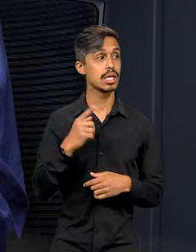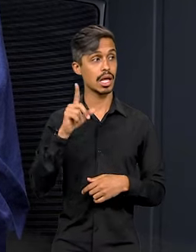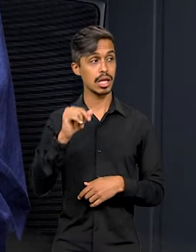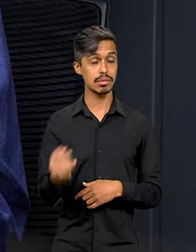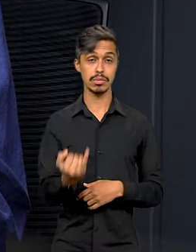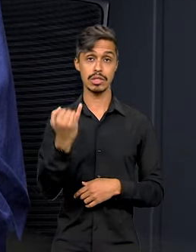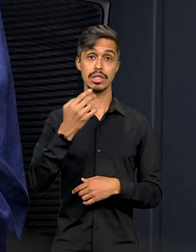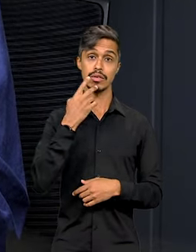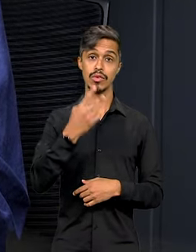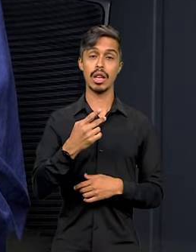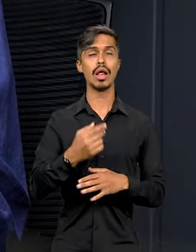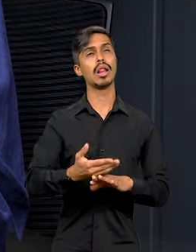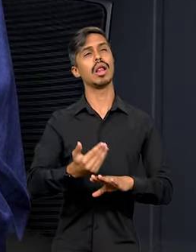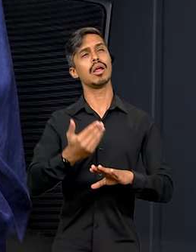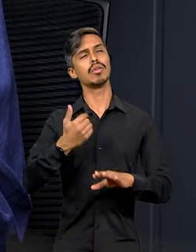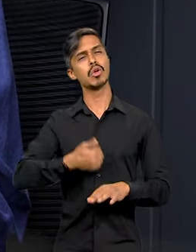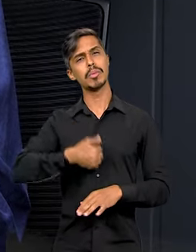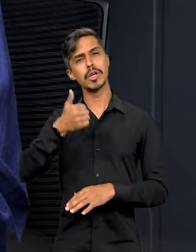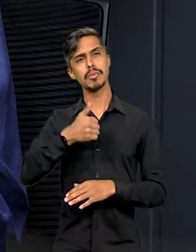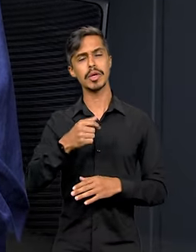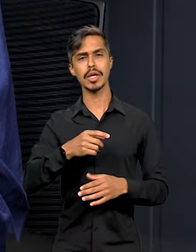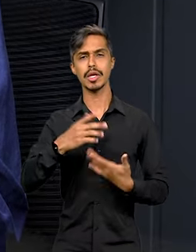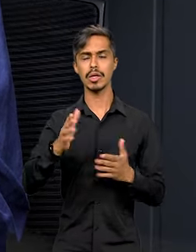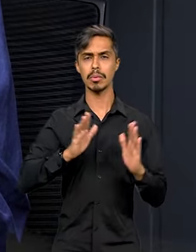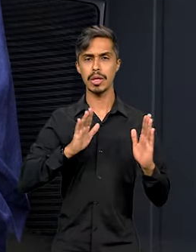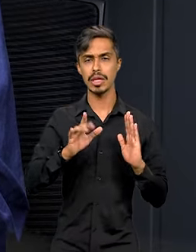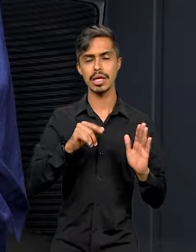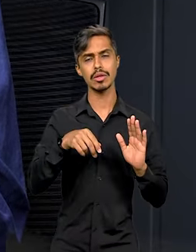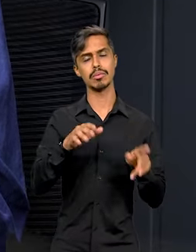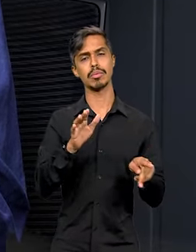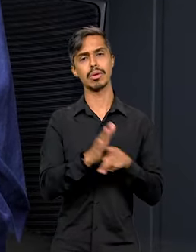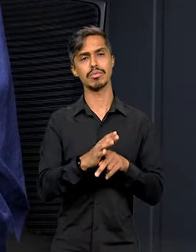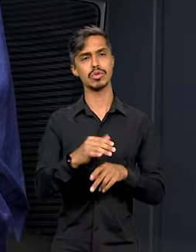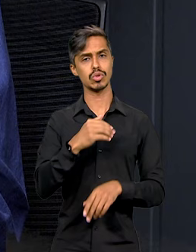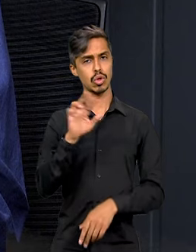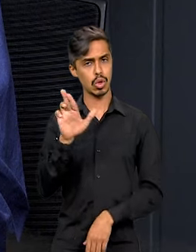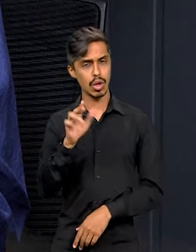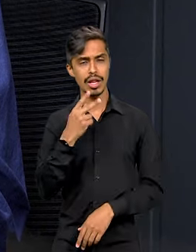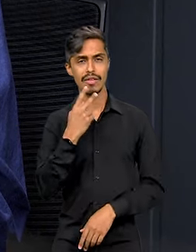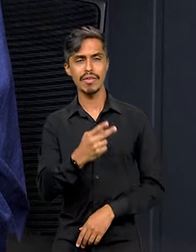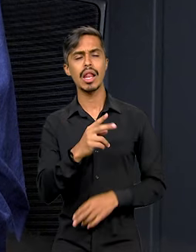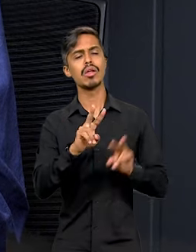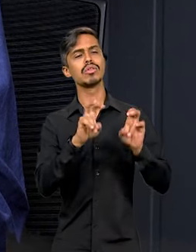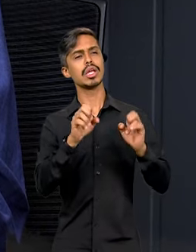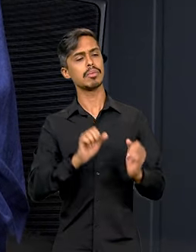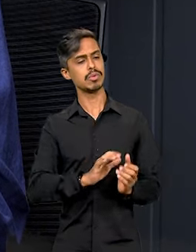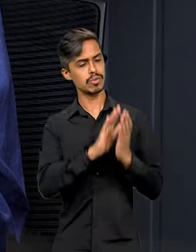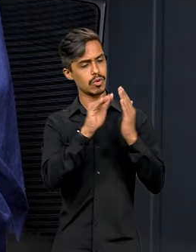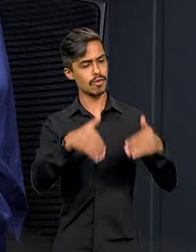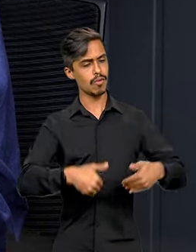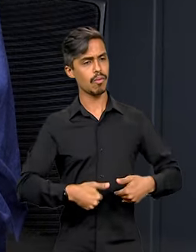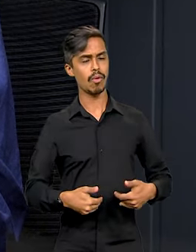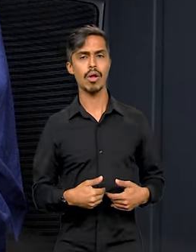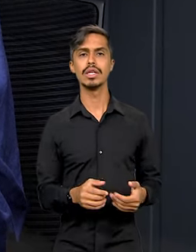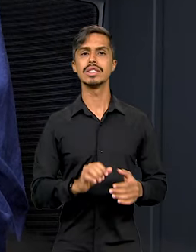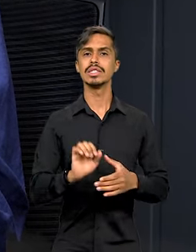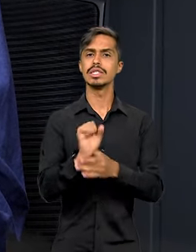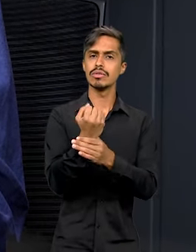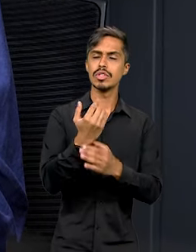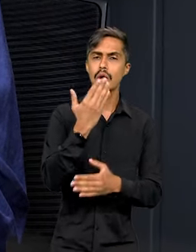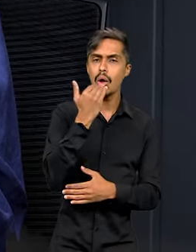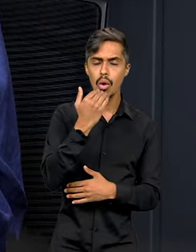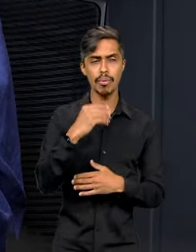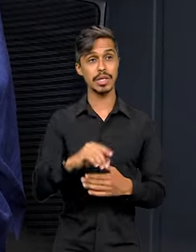é importante dizer que desde o primeiro Mandato do presidente Lula ele coloca o tema de combate à fome de segurança alimentar e